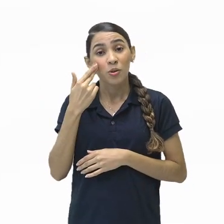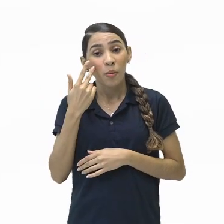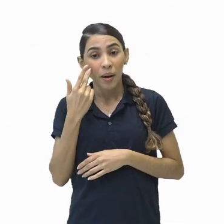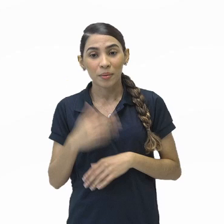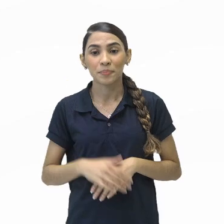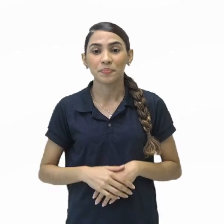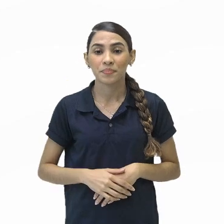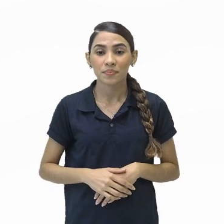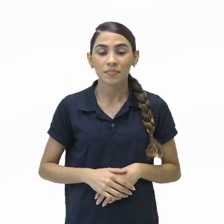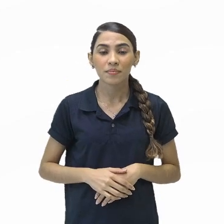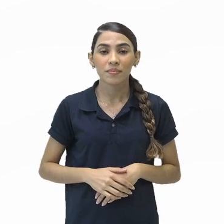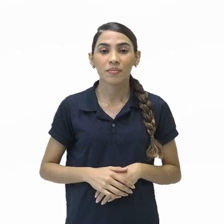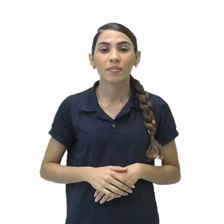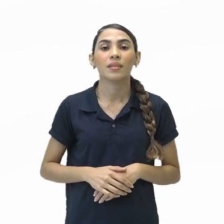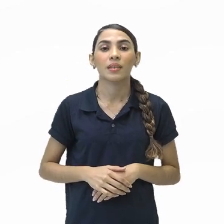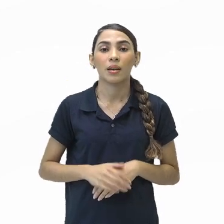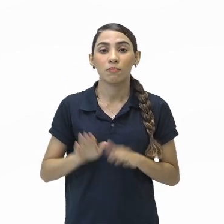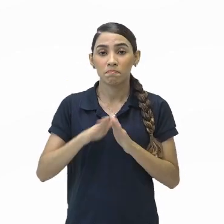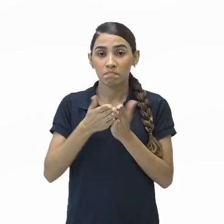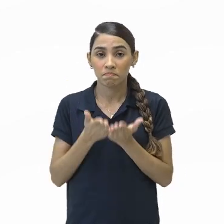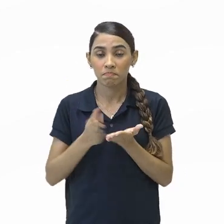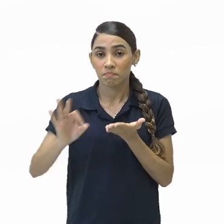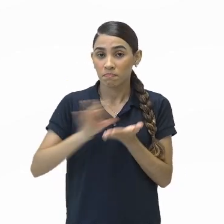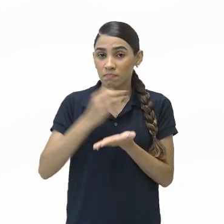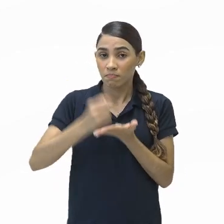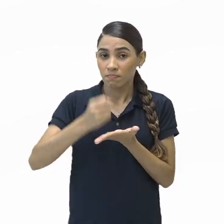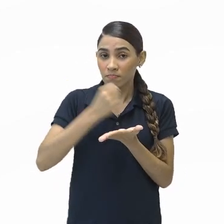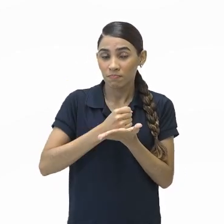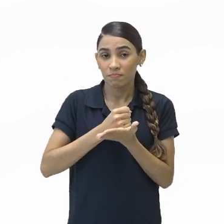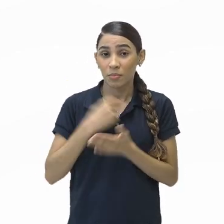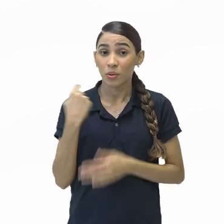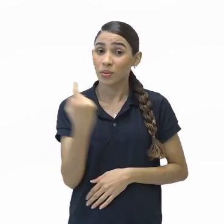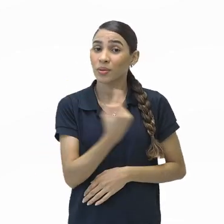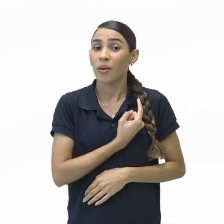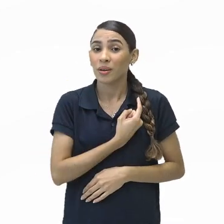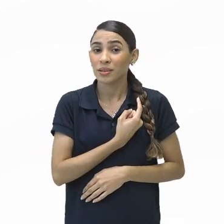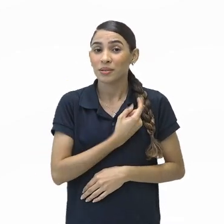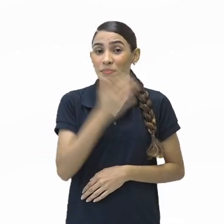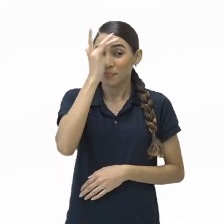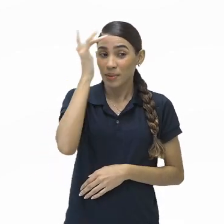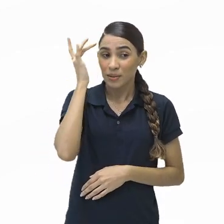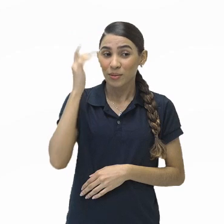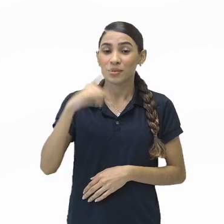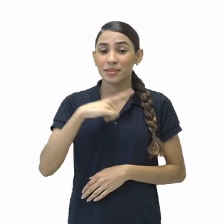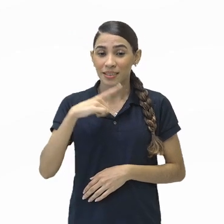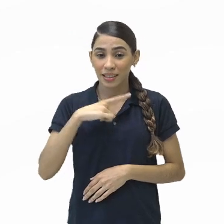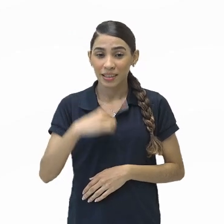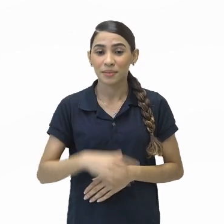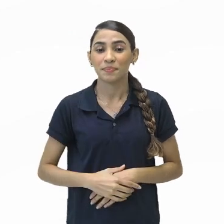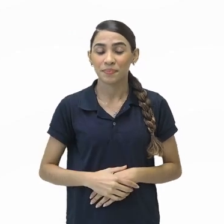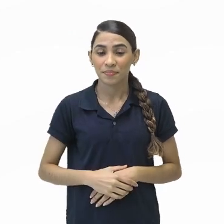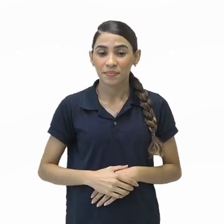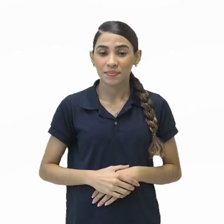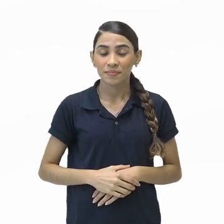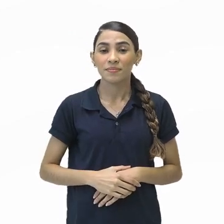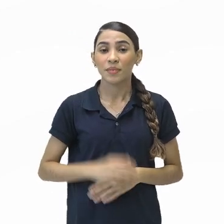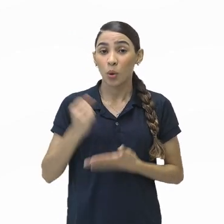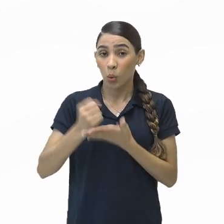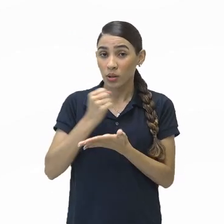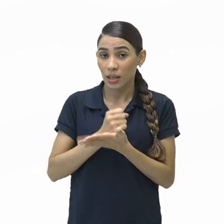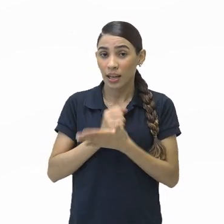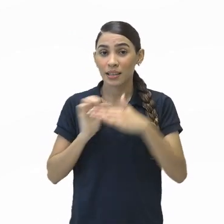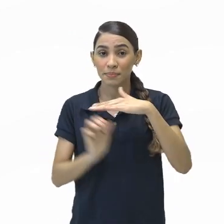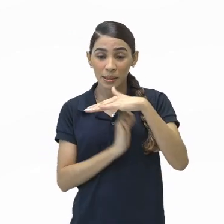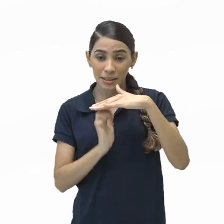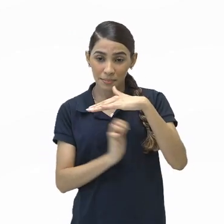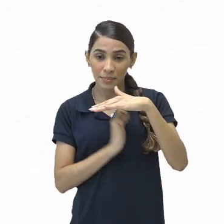fala emprego com carteira assinada, né, somos nós, né, pessoas aqui que são contratadas por